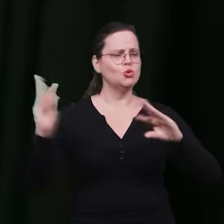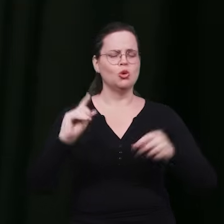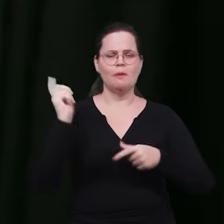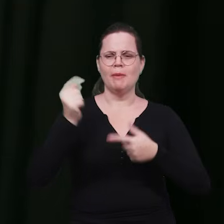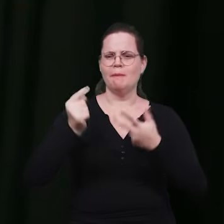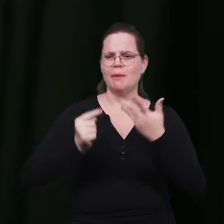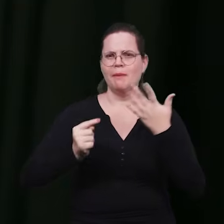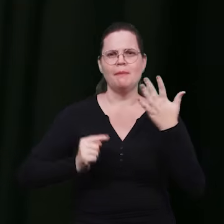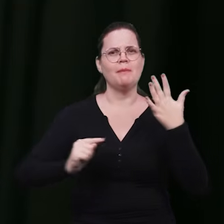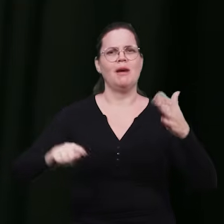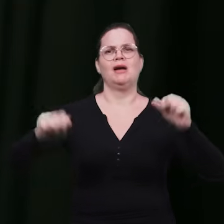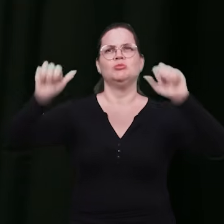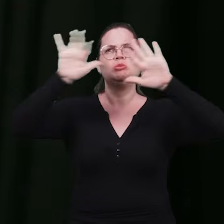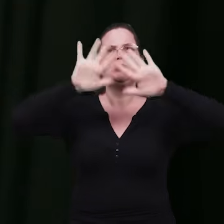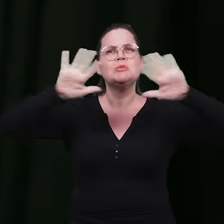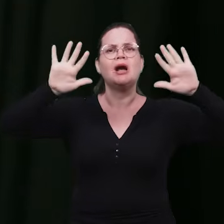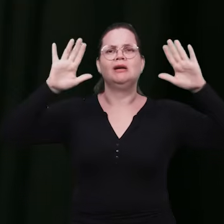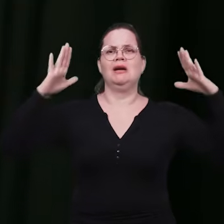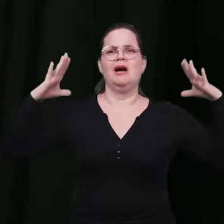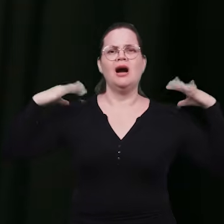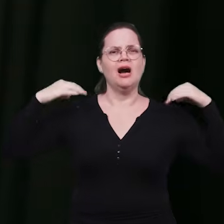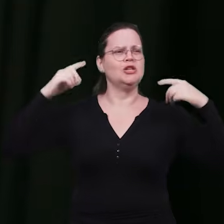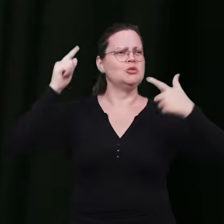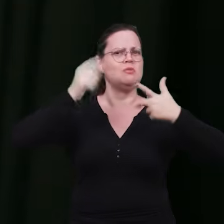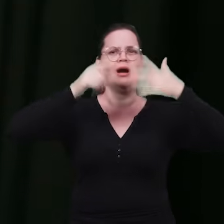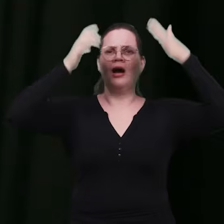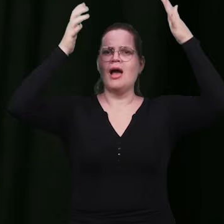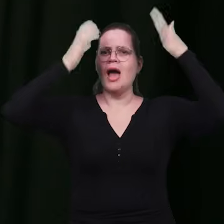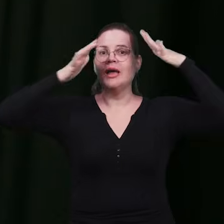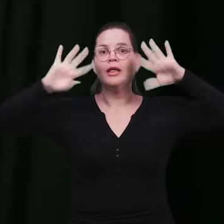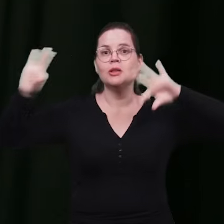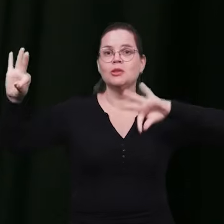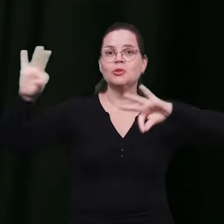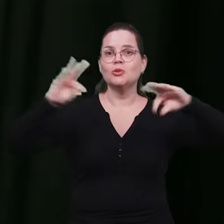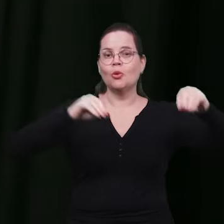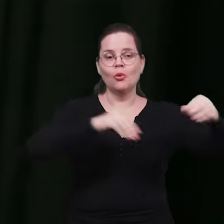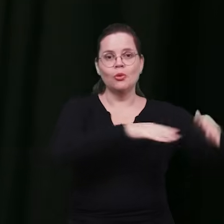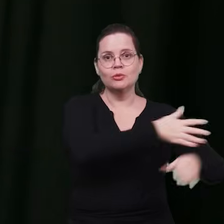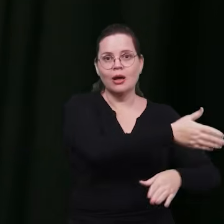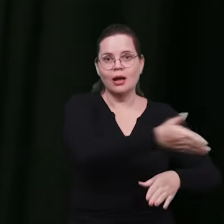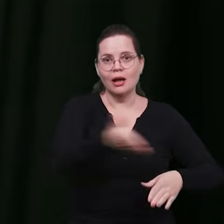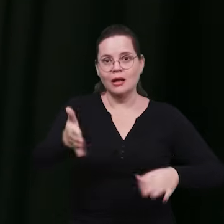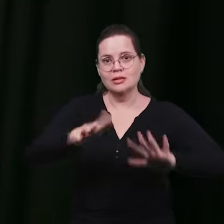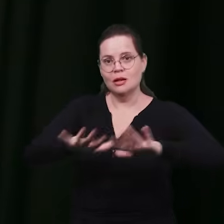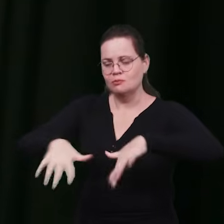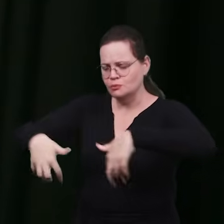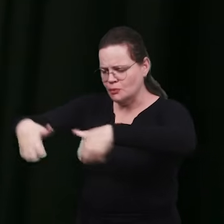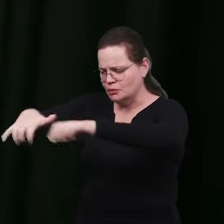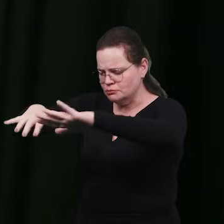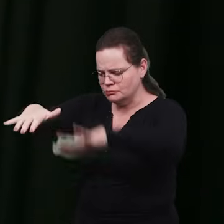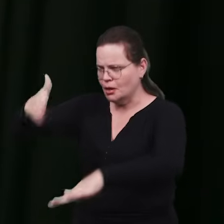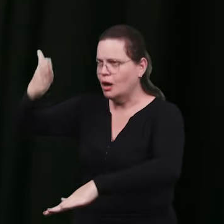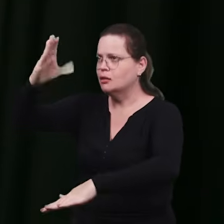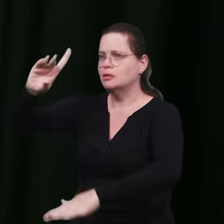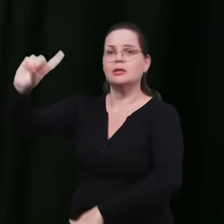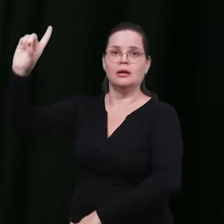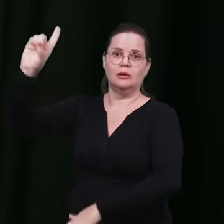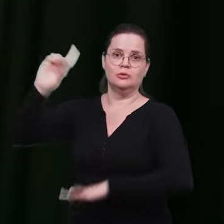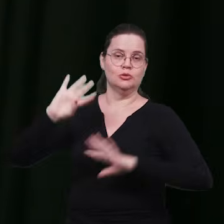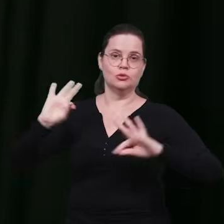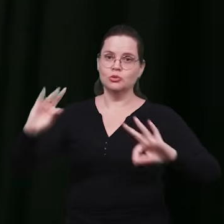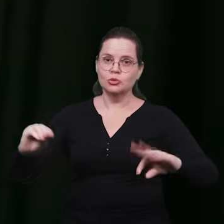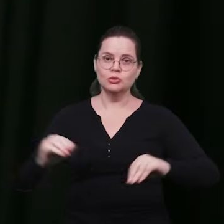as potestades, os reis, todos estão submissos ao Senhor. Amém. Isso,